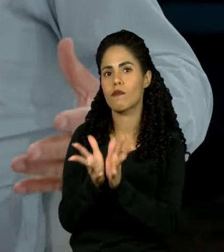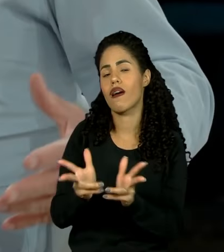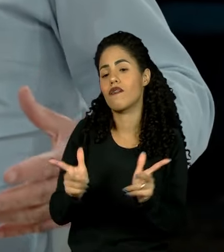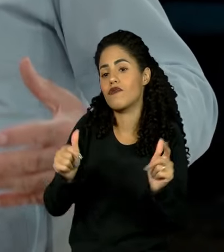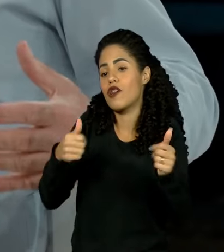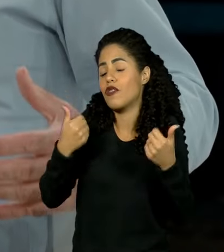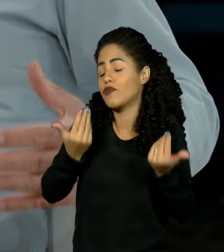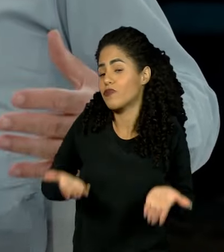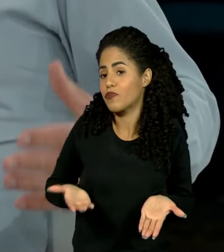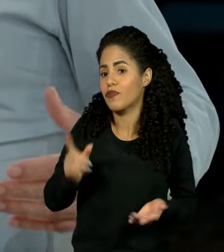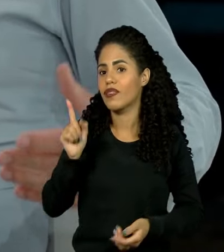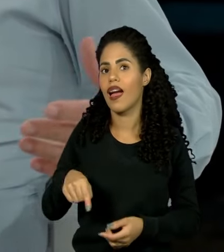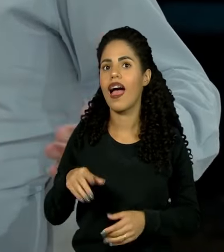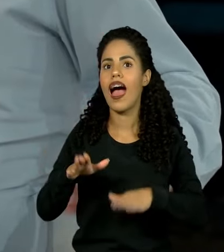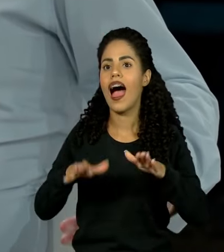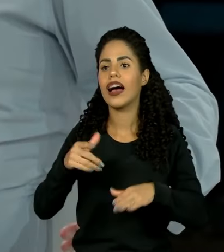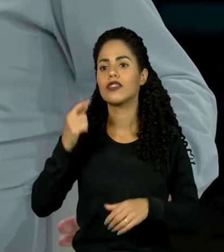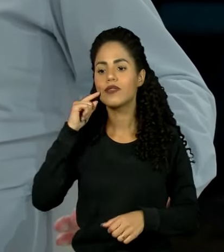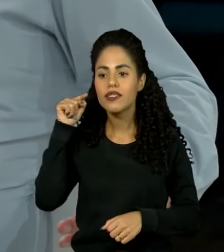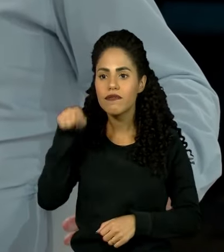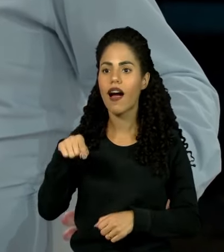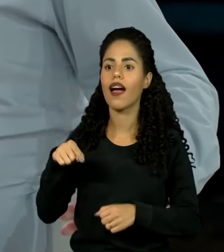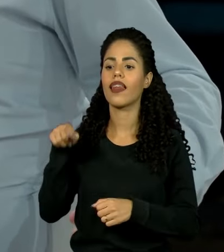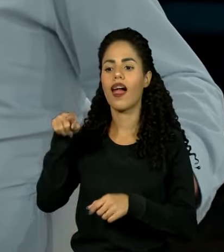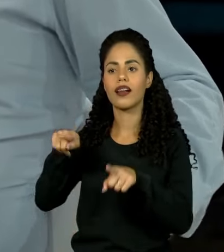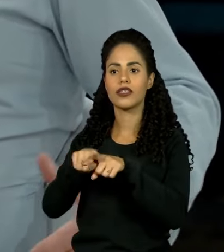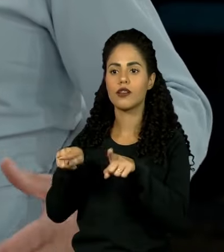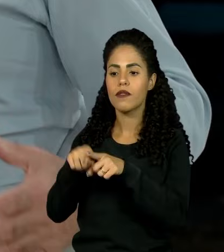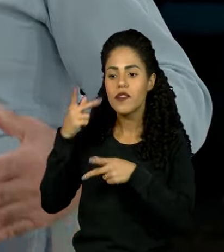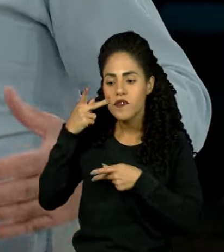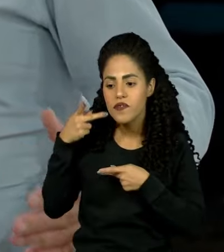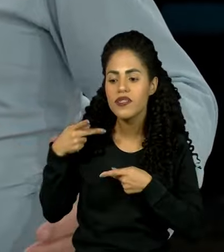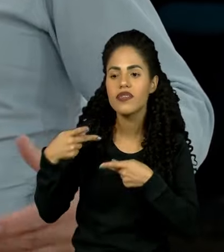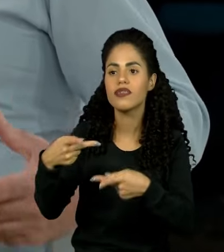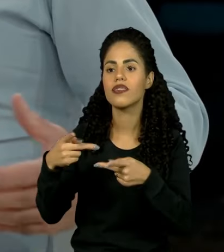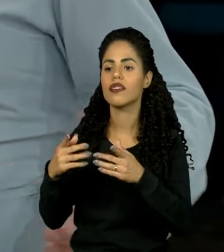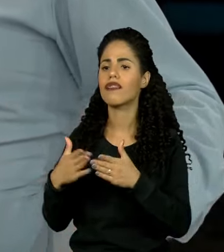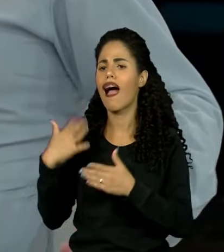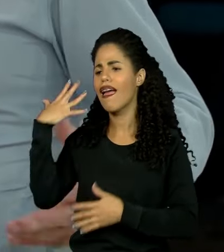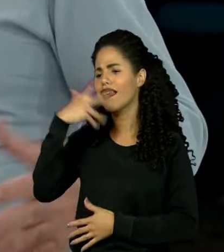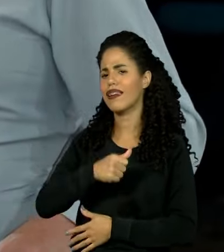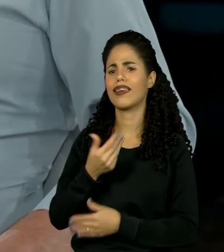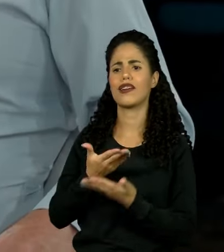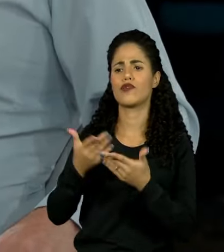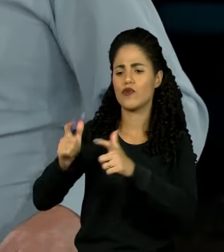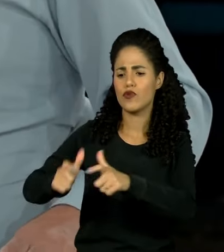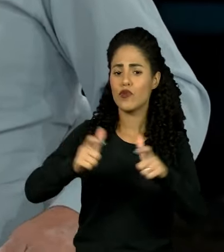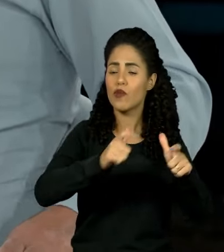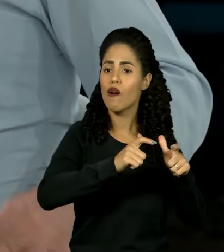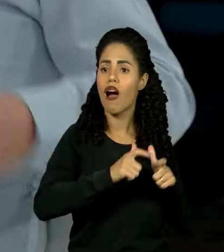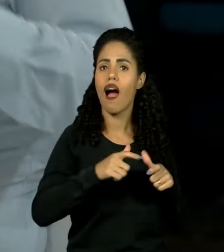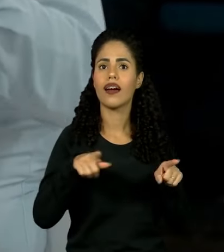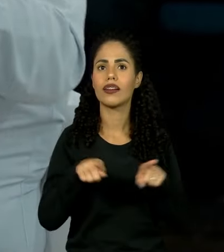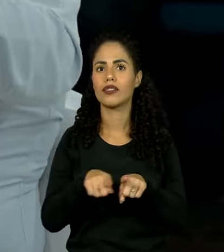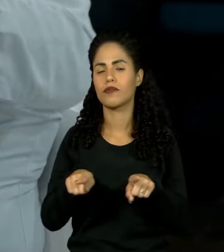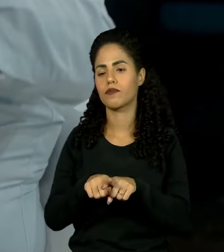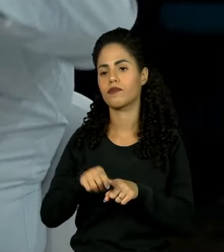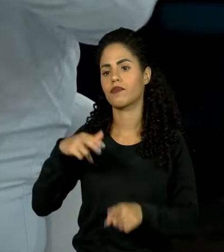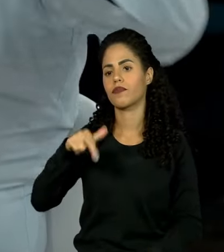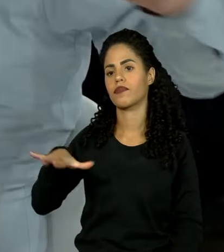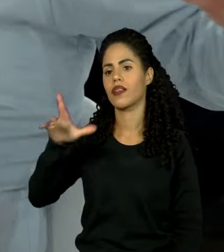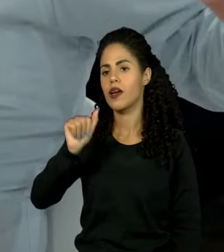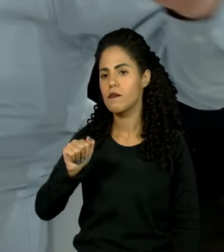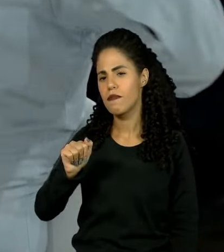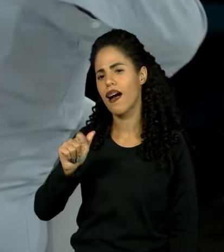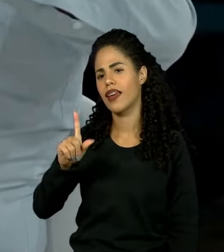eh quando você vai pro suburbio do Rio de Janeiro ele é maravilhoso Ele é lindo você pega você tem Maria da Graça com